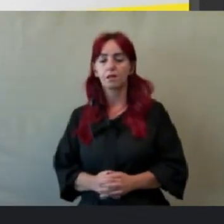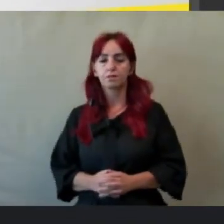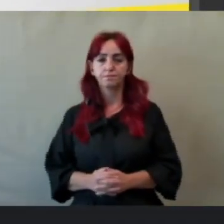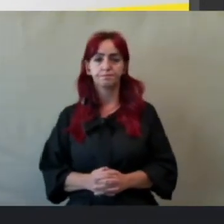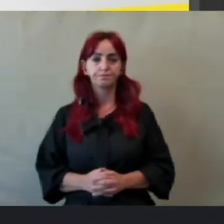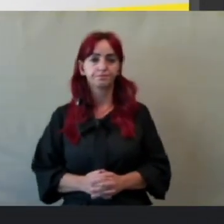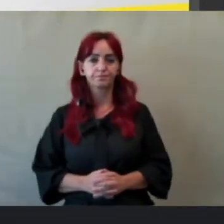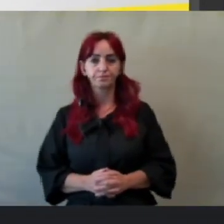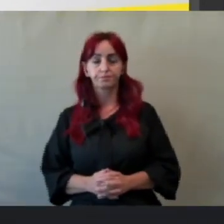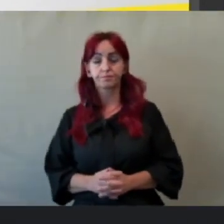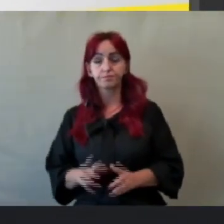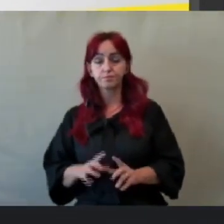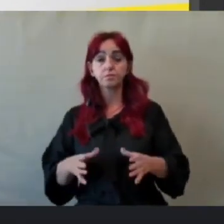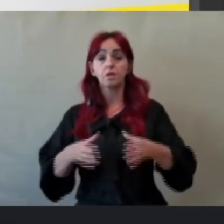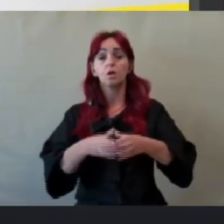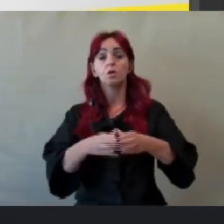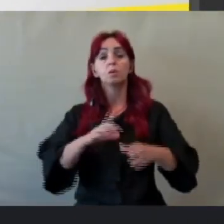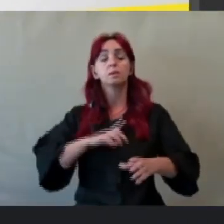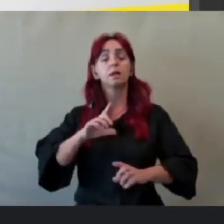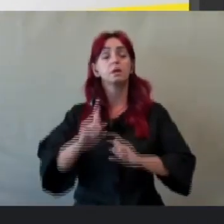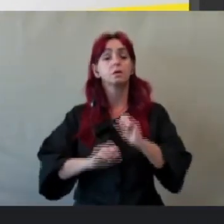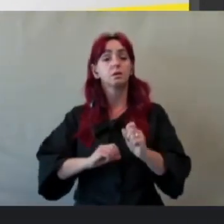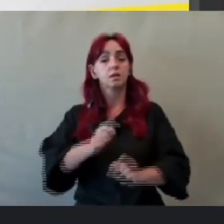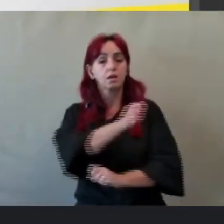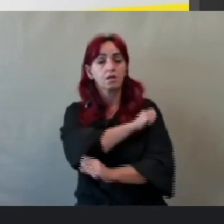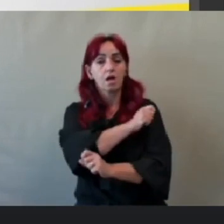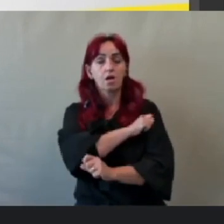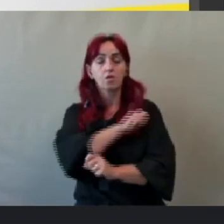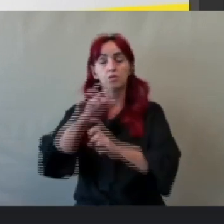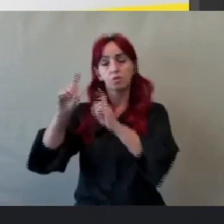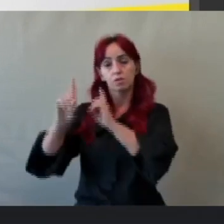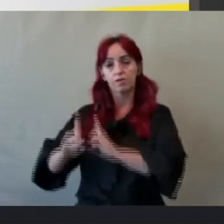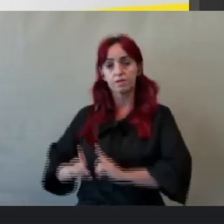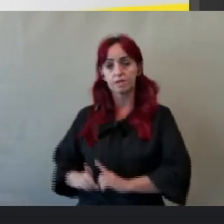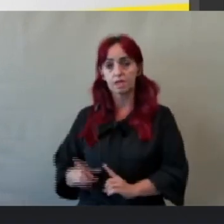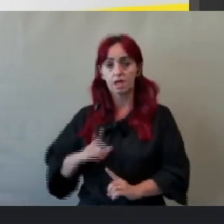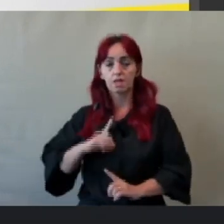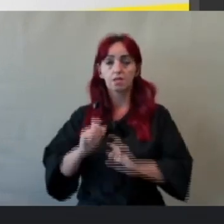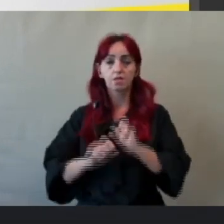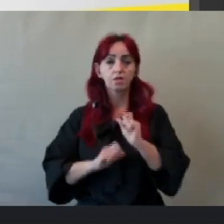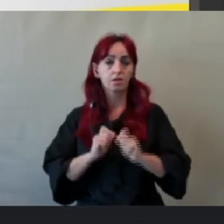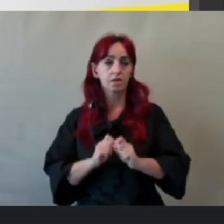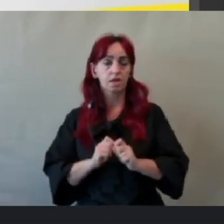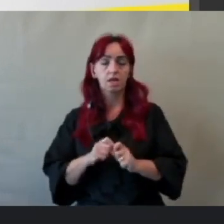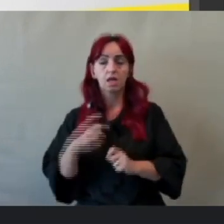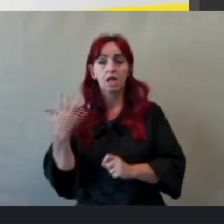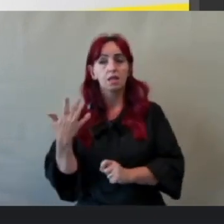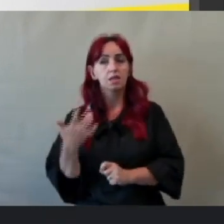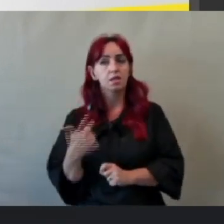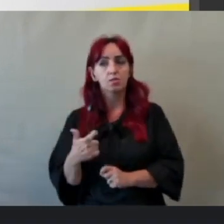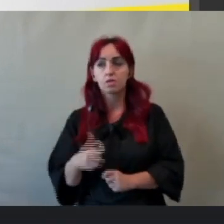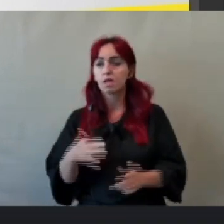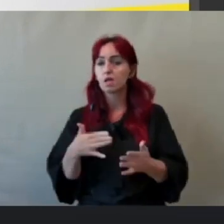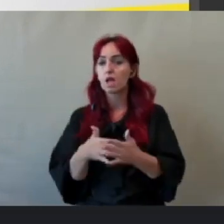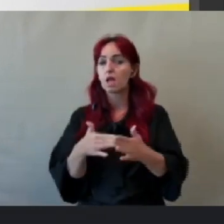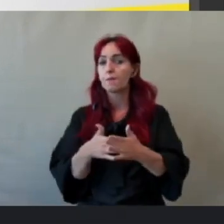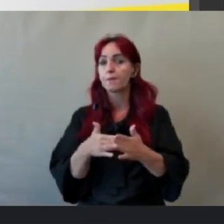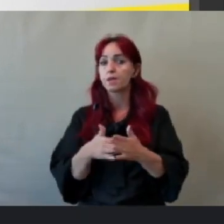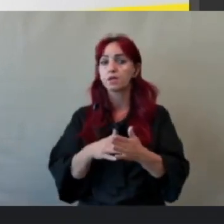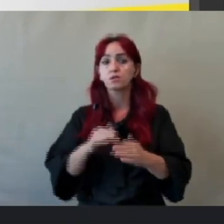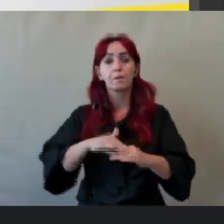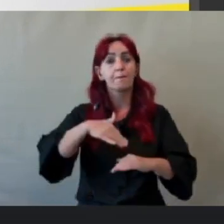com deficiência, porque a gente vem vivenciando hoje que não tem um limite máximo, tem um limite mínimo